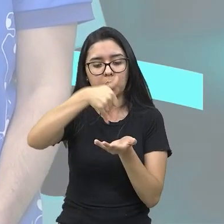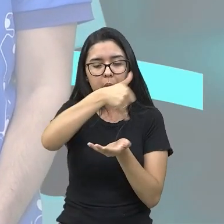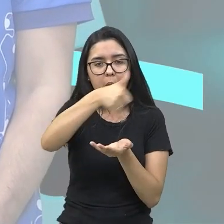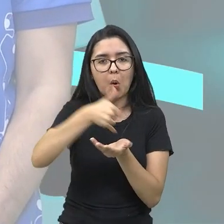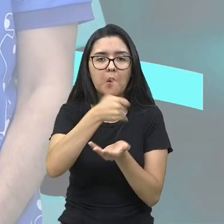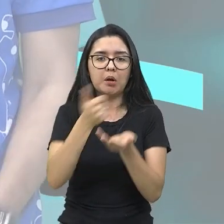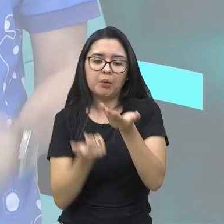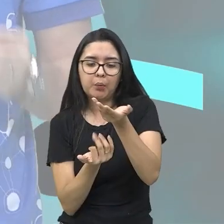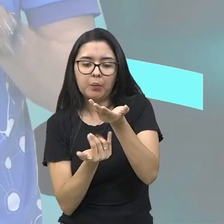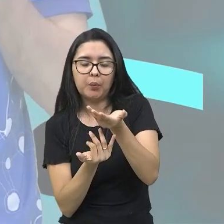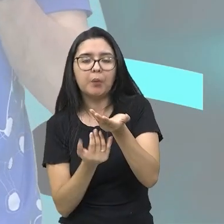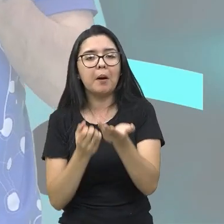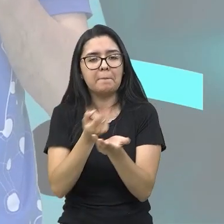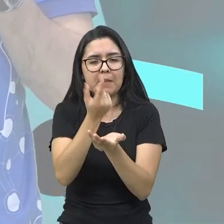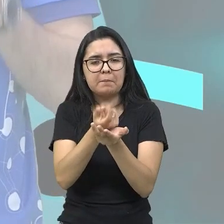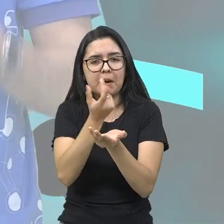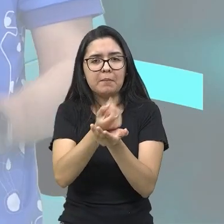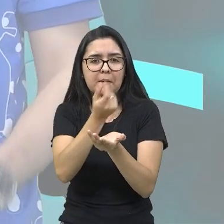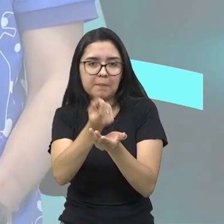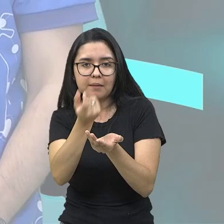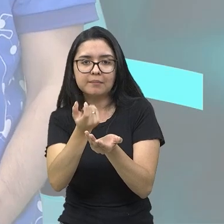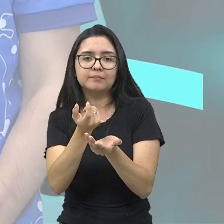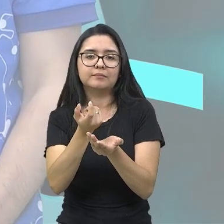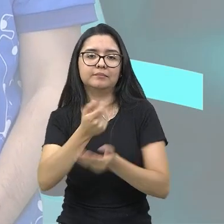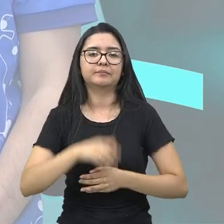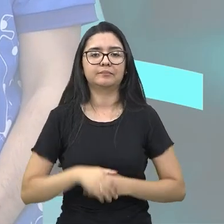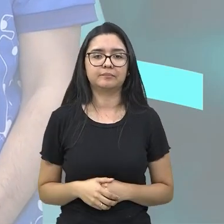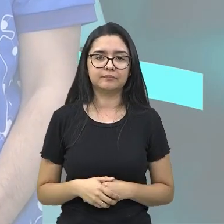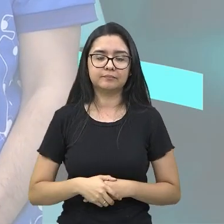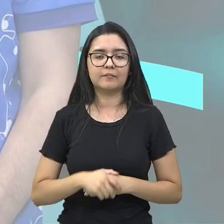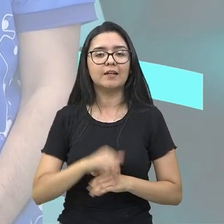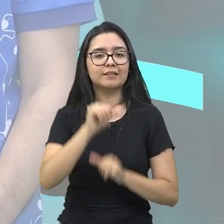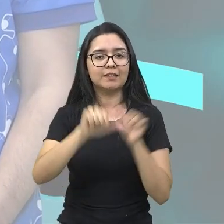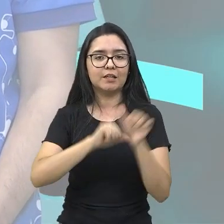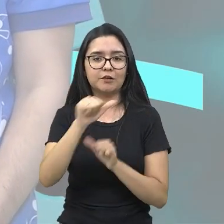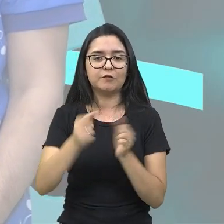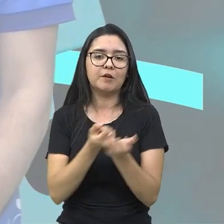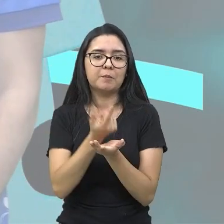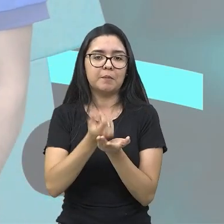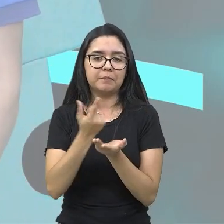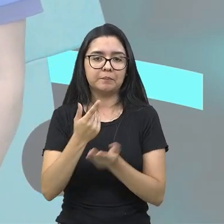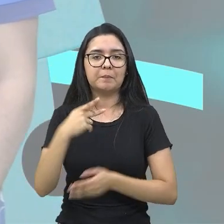milho, você também vai ver ela pipocando e se transformando